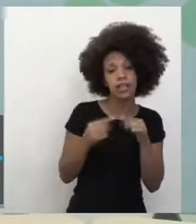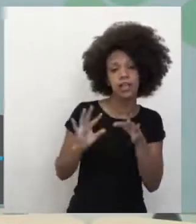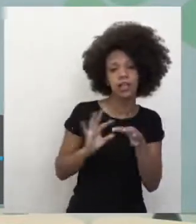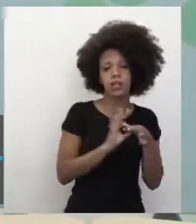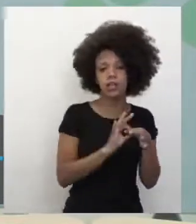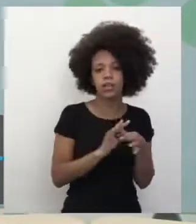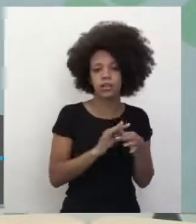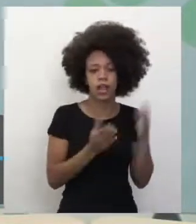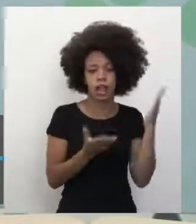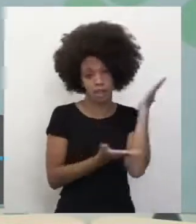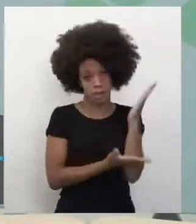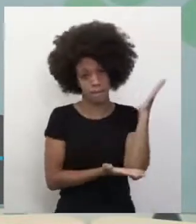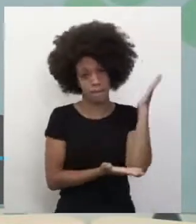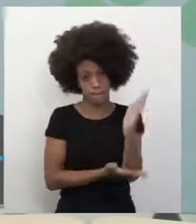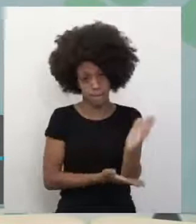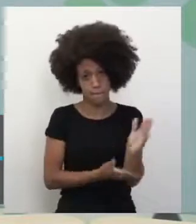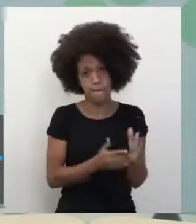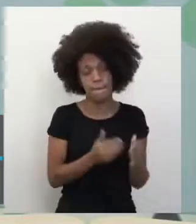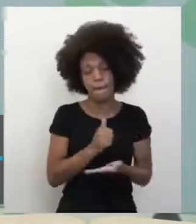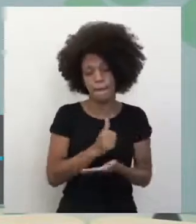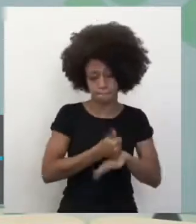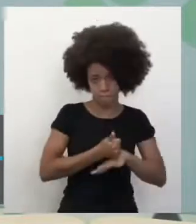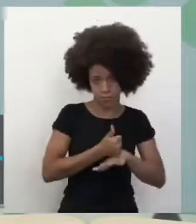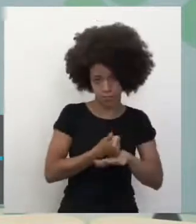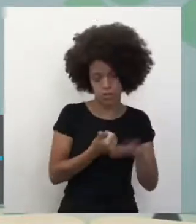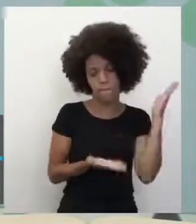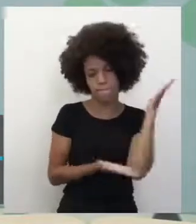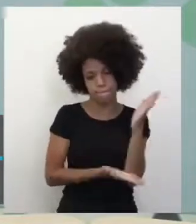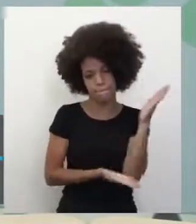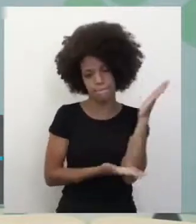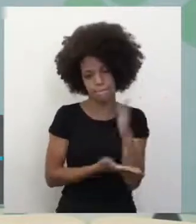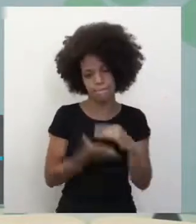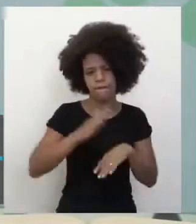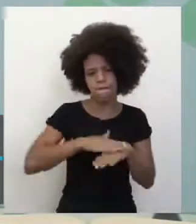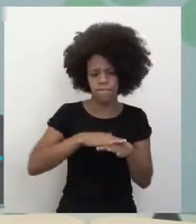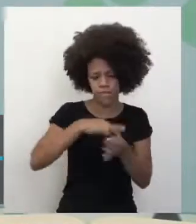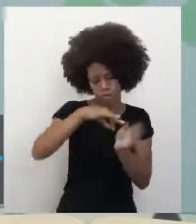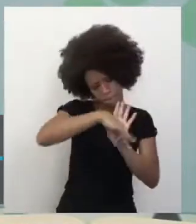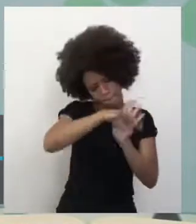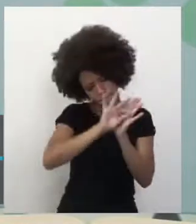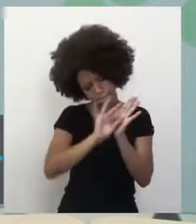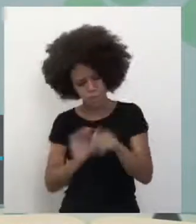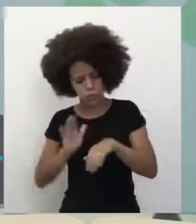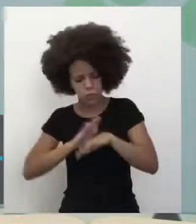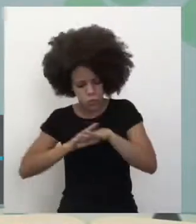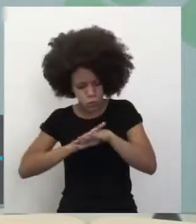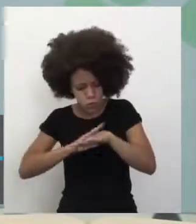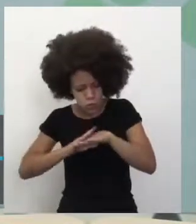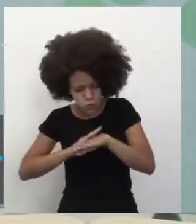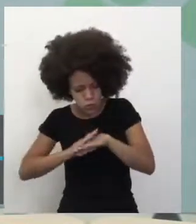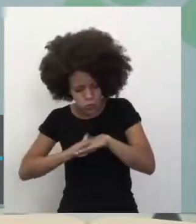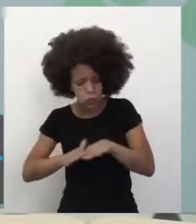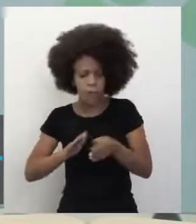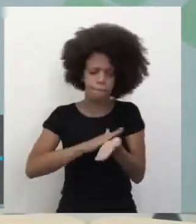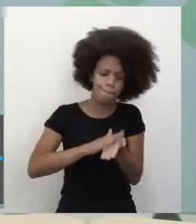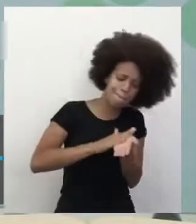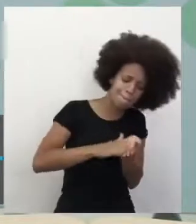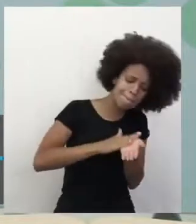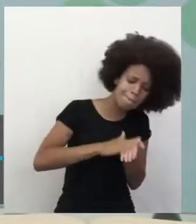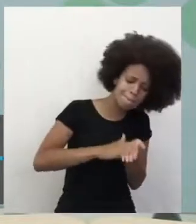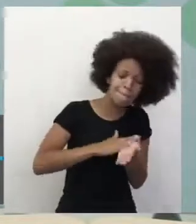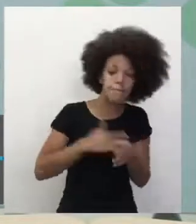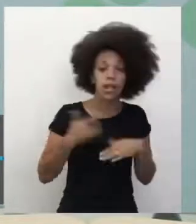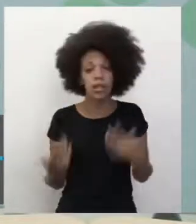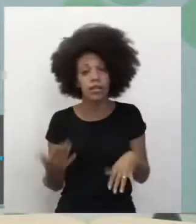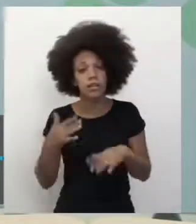gente pega lá as madeirinhas lá, gruda em outra madeira, faz um monte de desenho, aí dá aquela lixadinha, dá aquela invernizada e fica muito